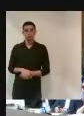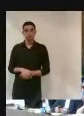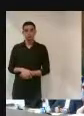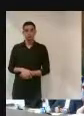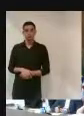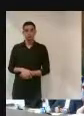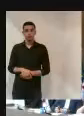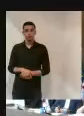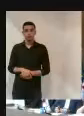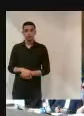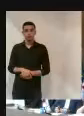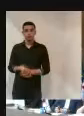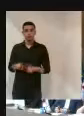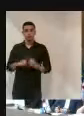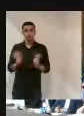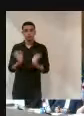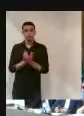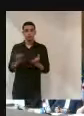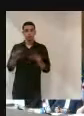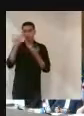está aí nossa equipe. Obrigada.